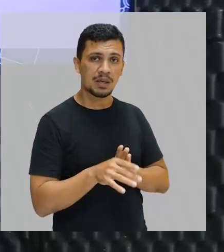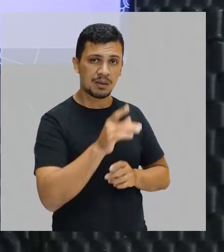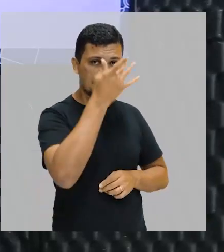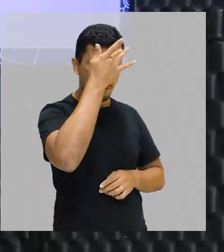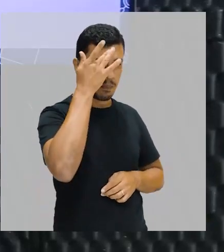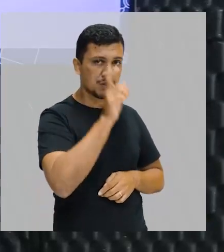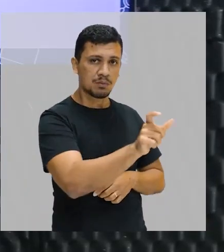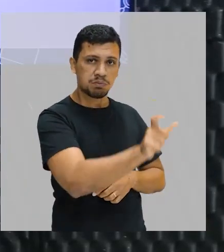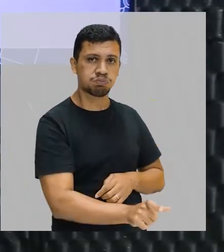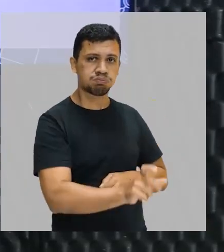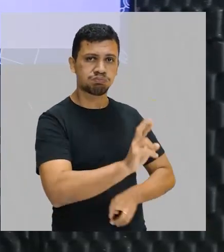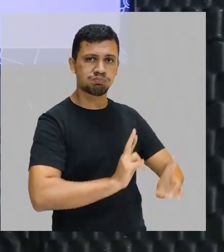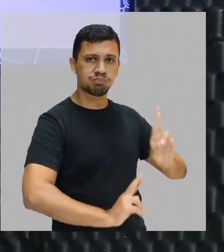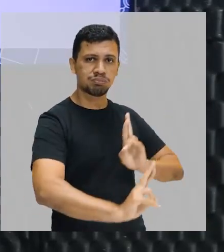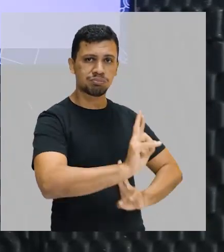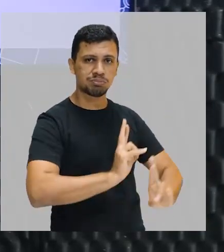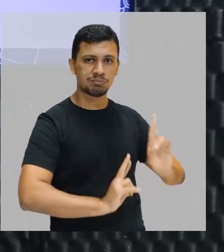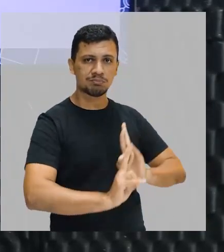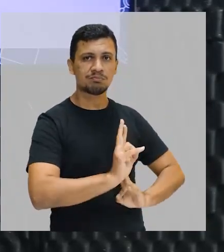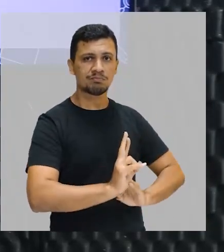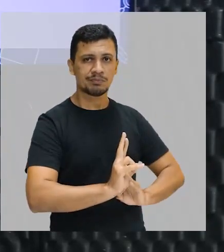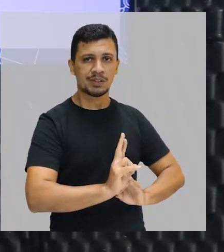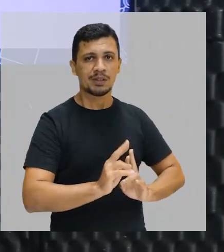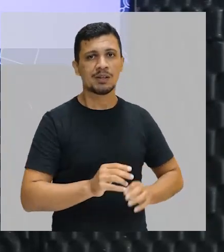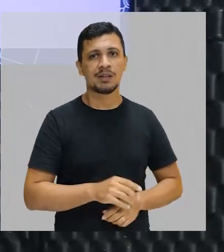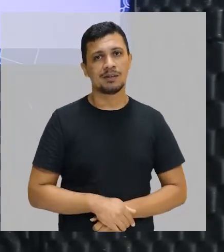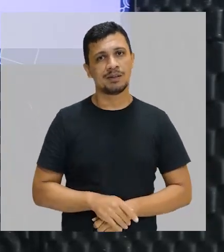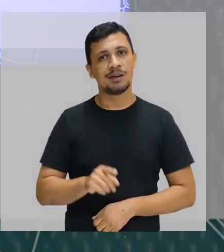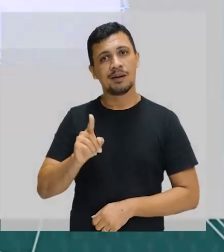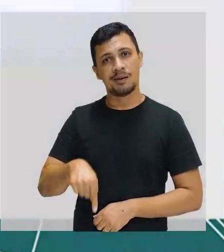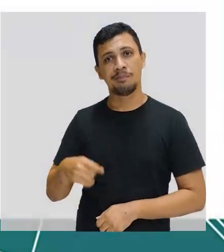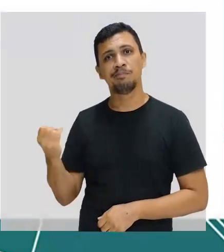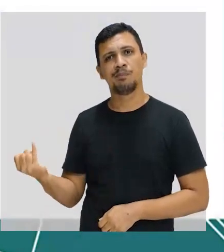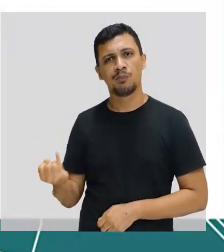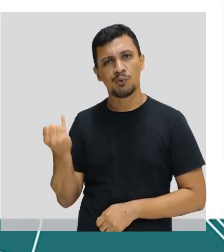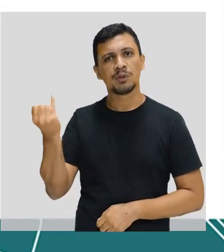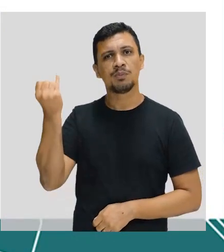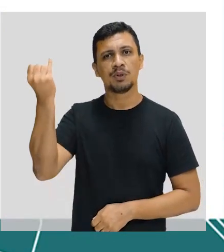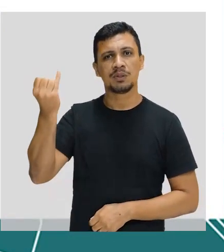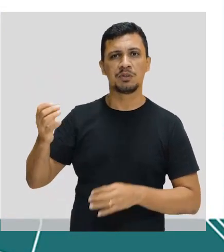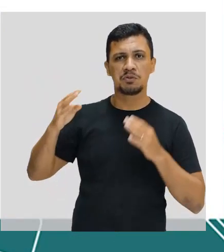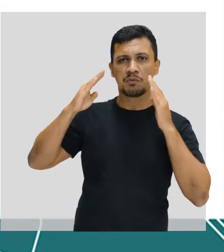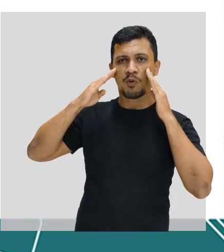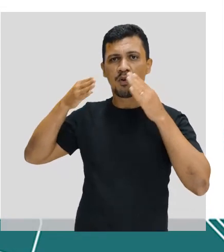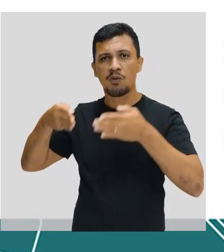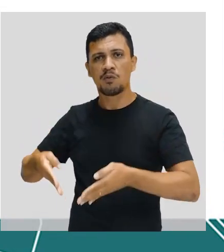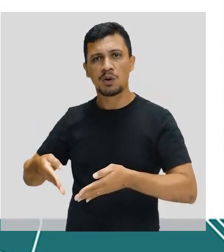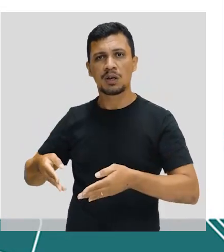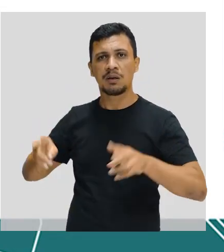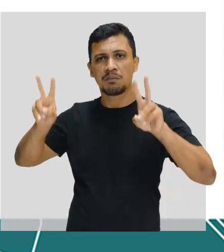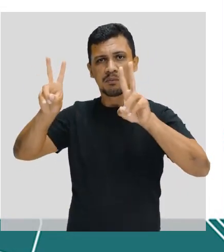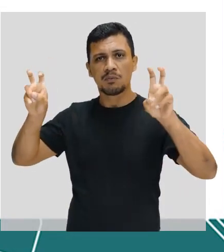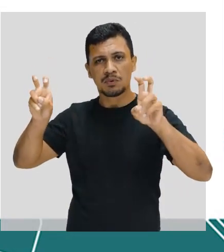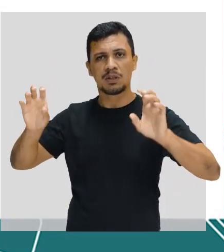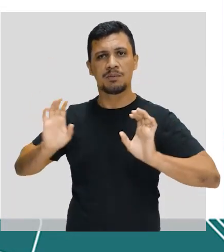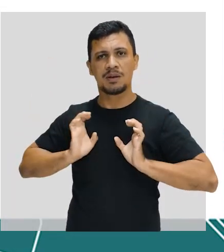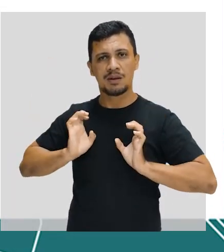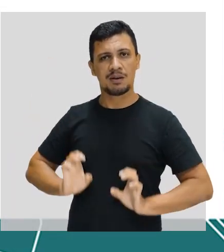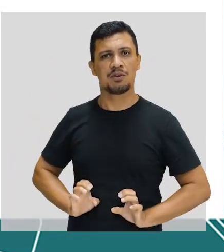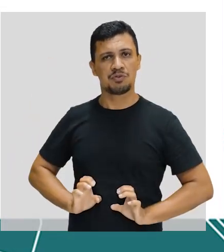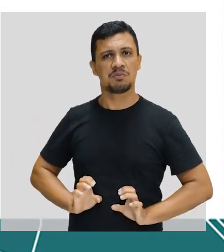outros, certo? Então, nada mais importante do que nos debruçarmos sobre esta área tão importante